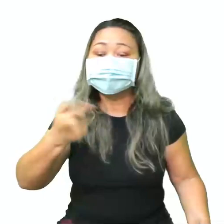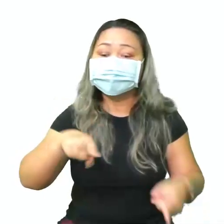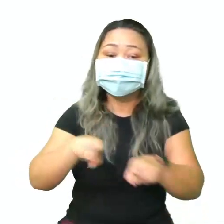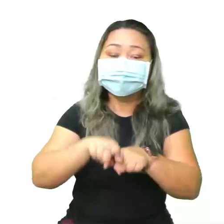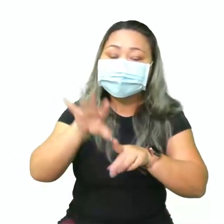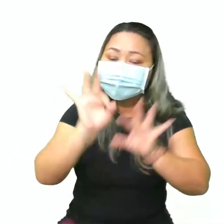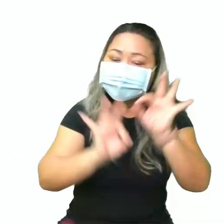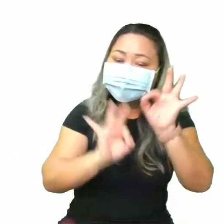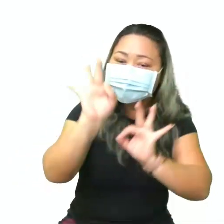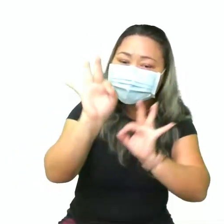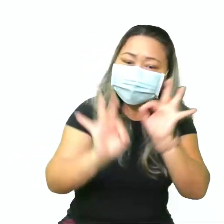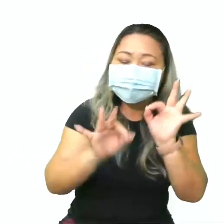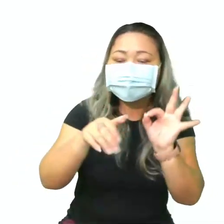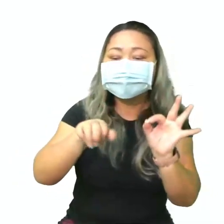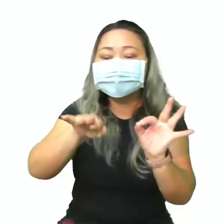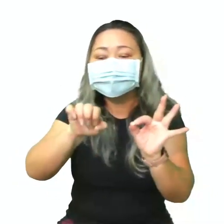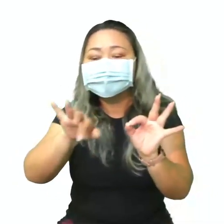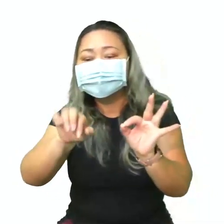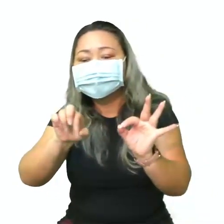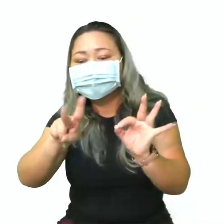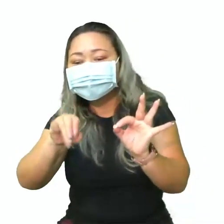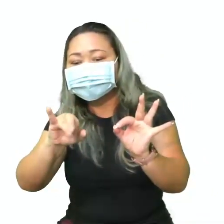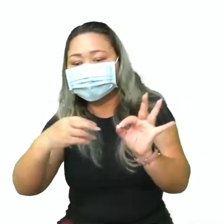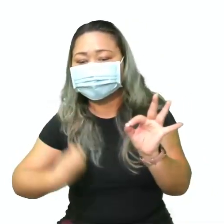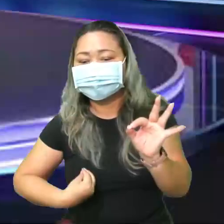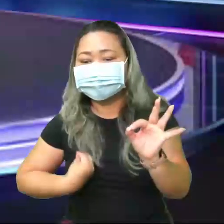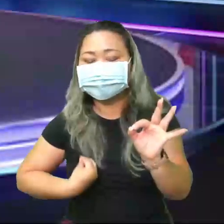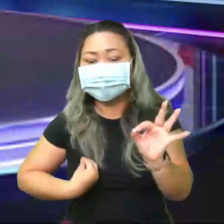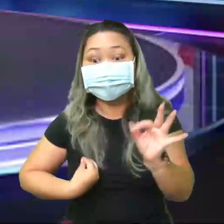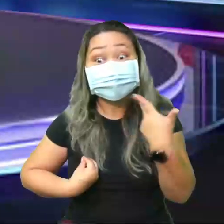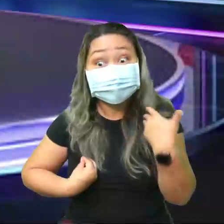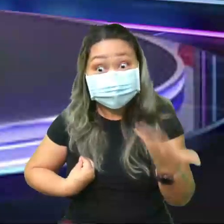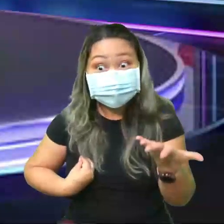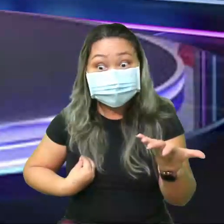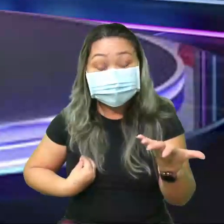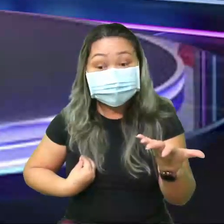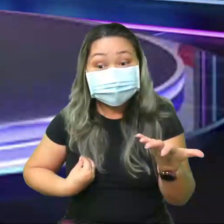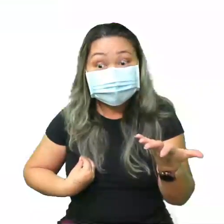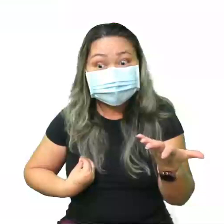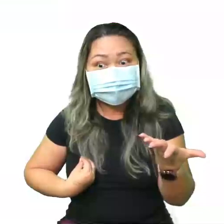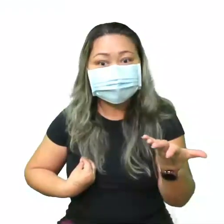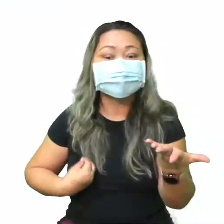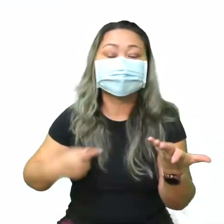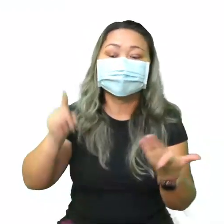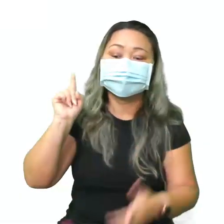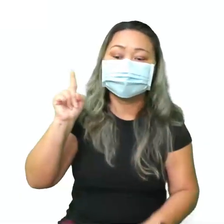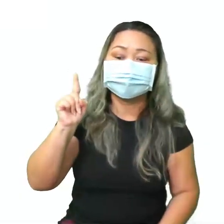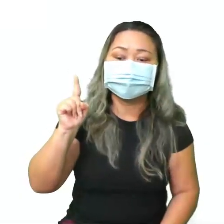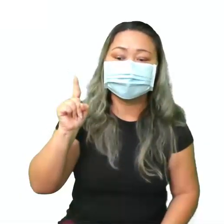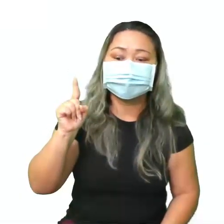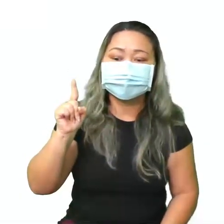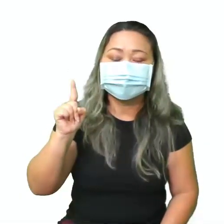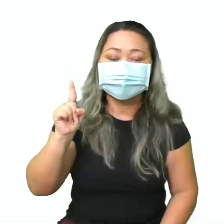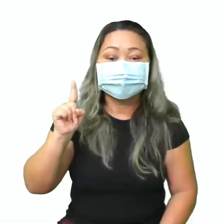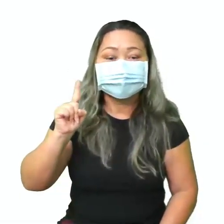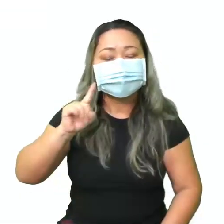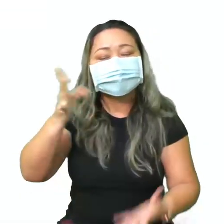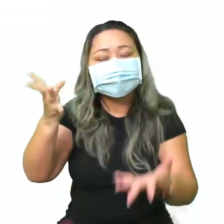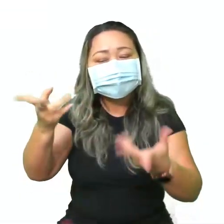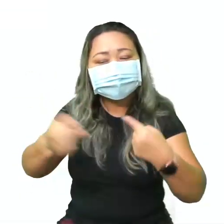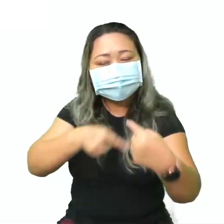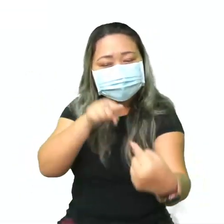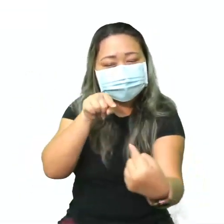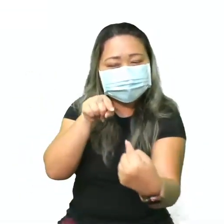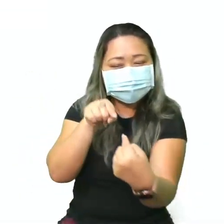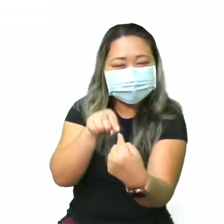tá bom? A gente cada vez mais aperfeiçoar, melhorar e chegar aí a um consenso, tá bom? Vamos lá então?